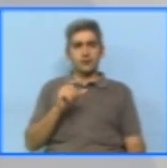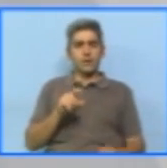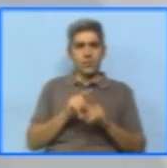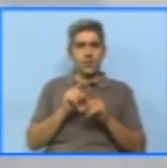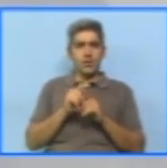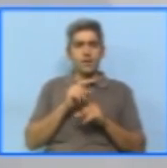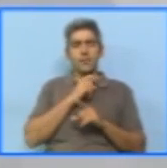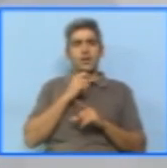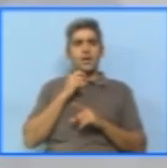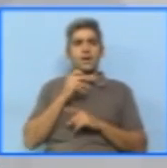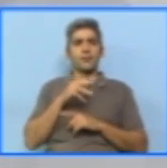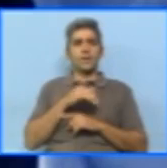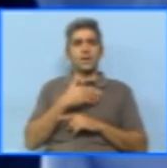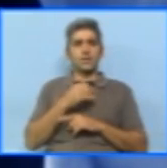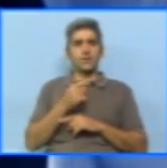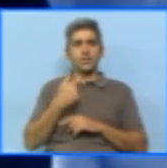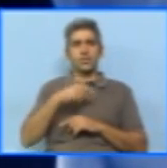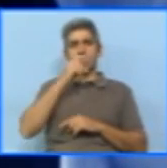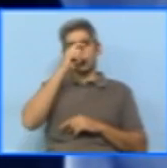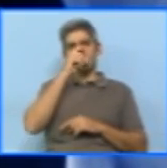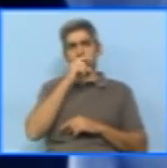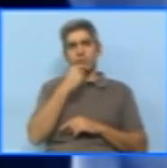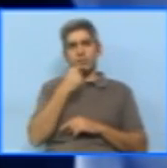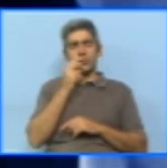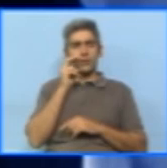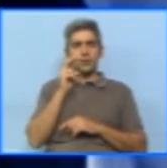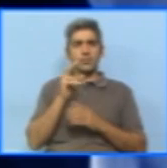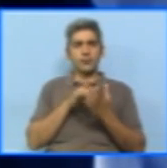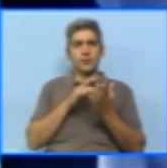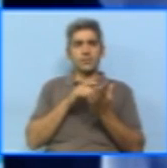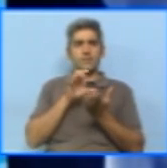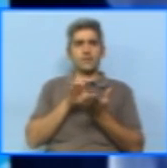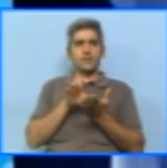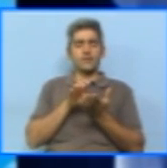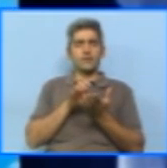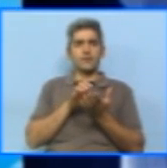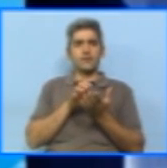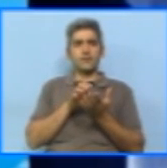Nós estamos muito habituados a olhar para a Bíblia